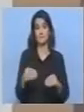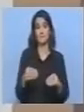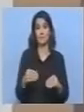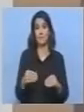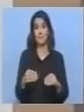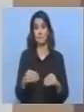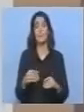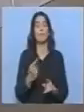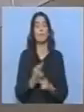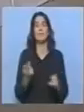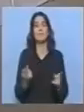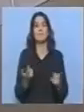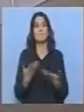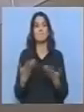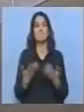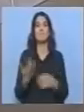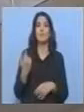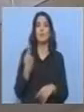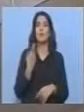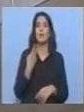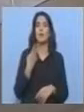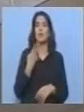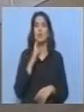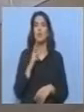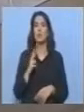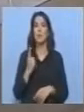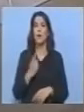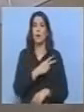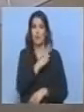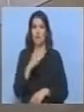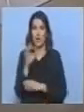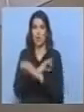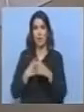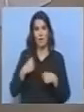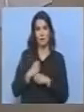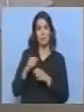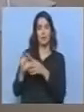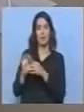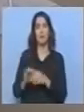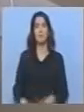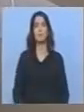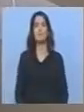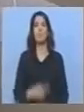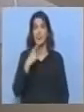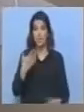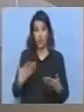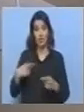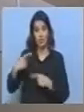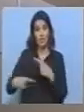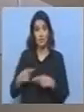que, porque havia um reitor de uma universidade europeia com quem trabalhamos que caracterizava esta geração